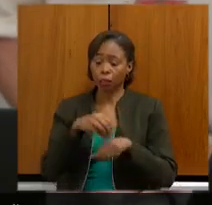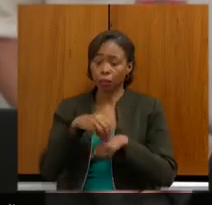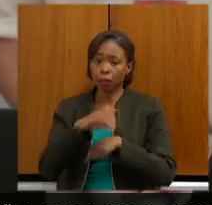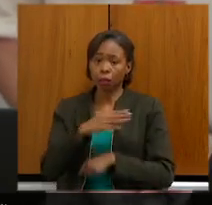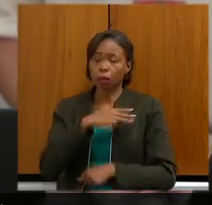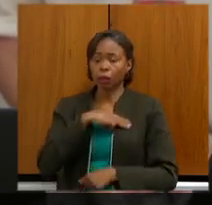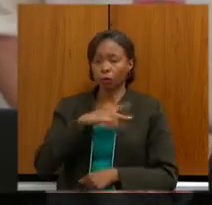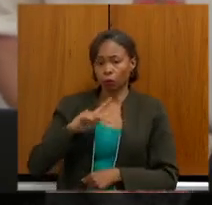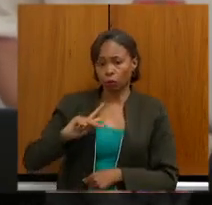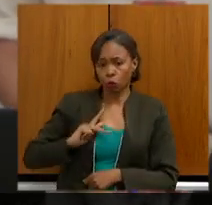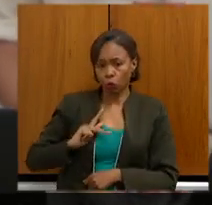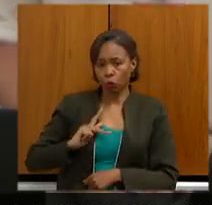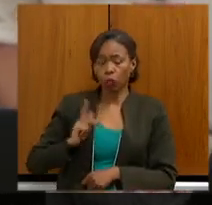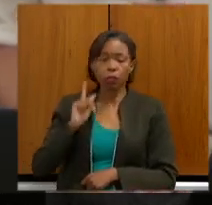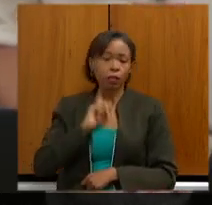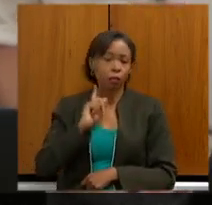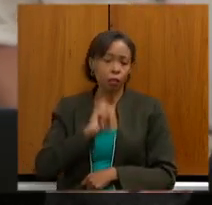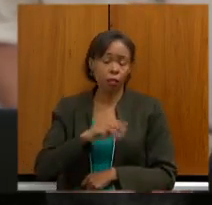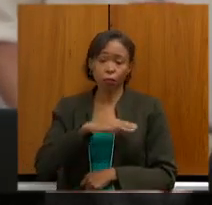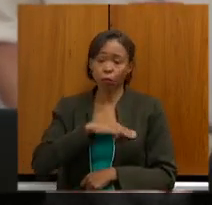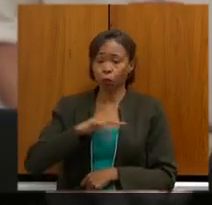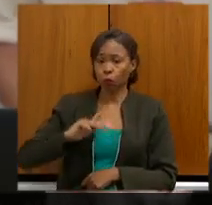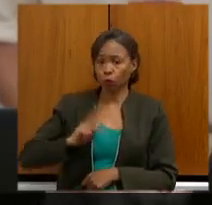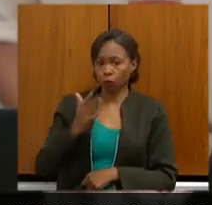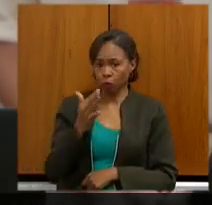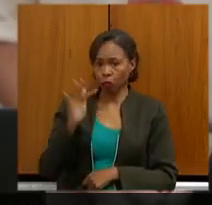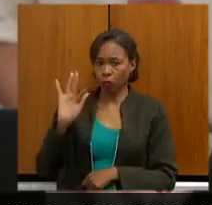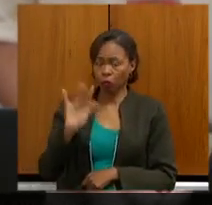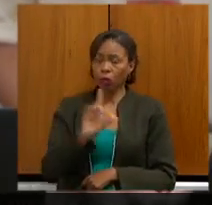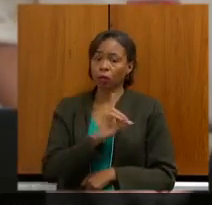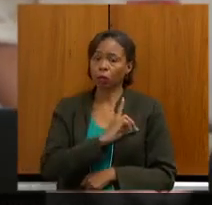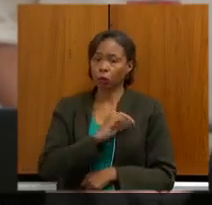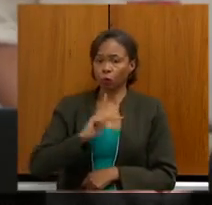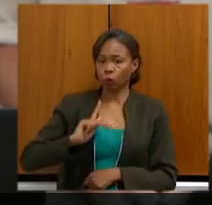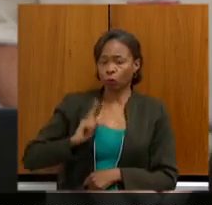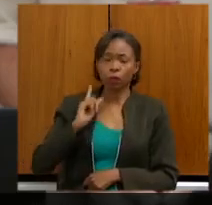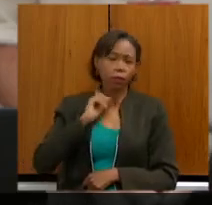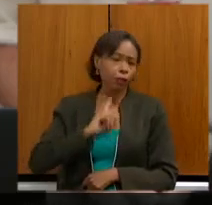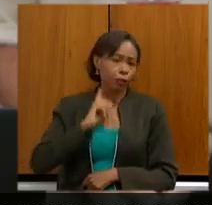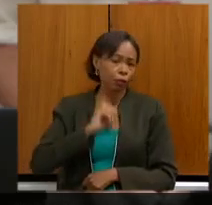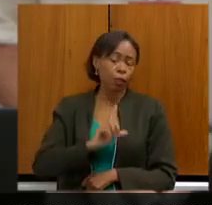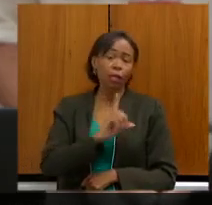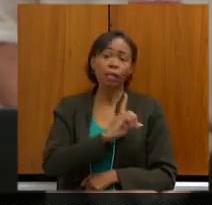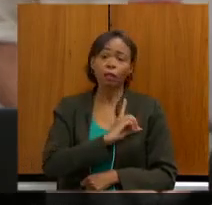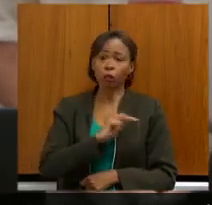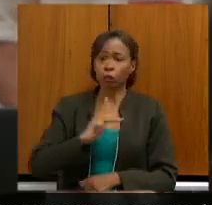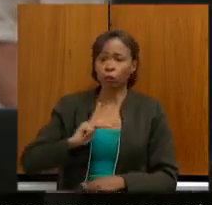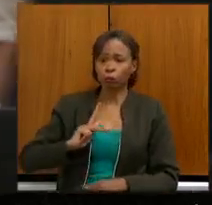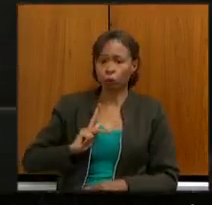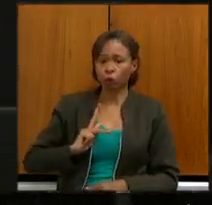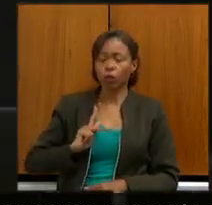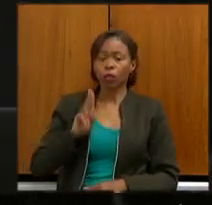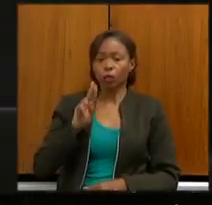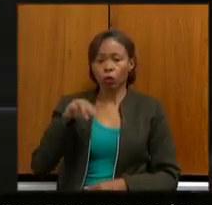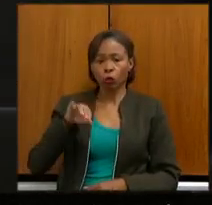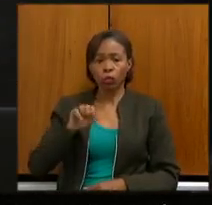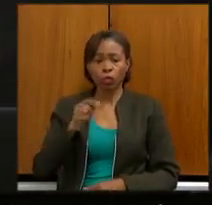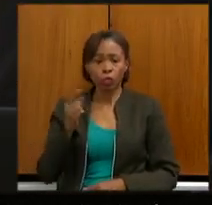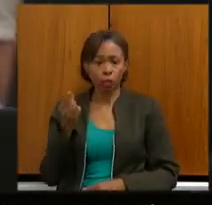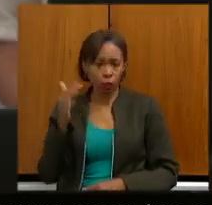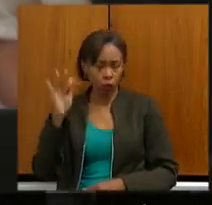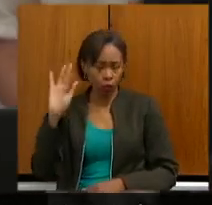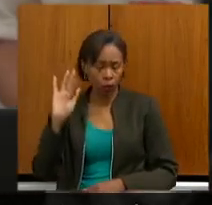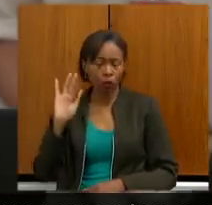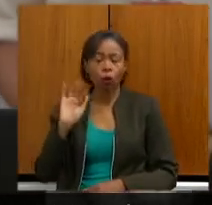Público de Minas Gerais ao Ministério Público Federal EA defensoria pública de Minas Gerais EA Defensoria Pública da União pedido de